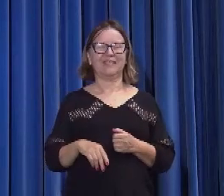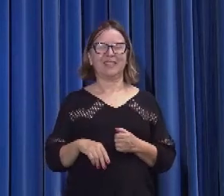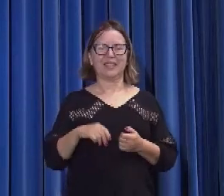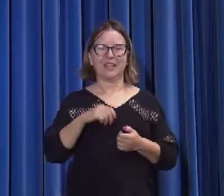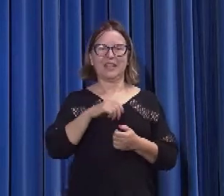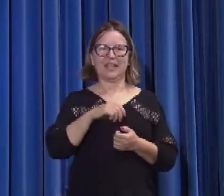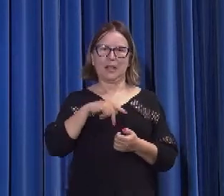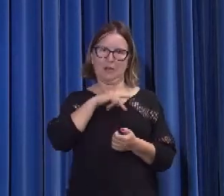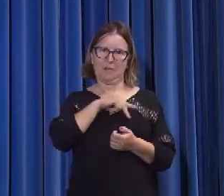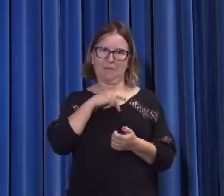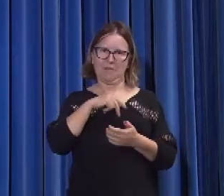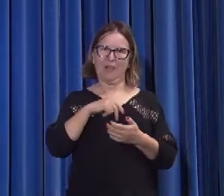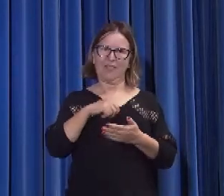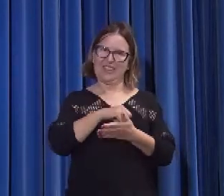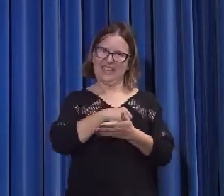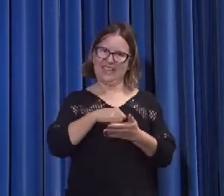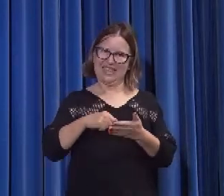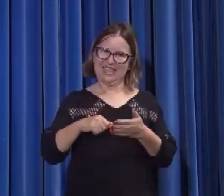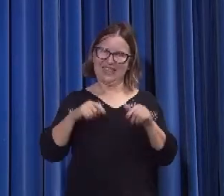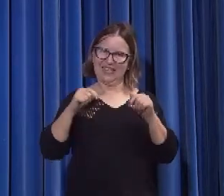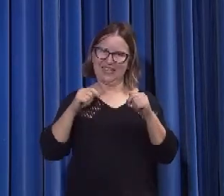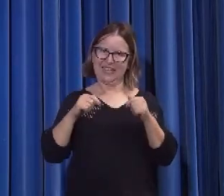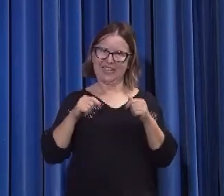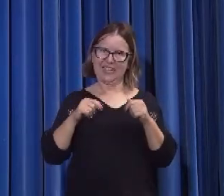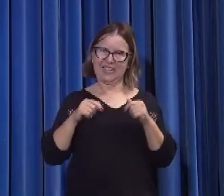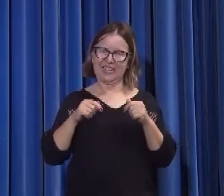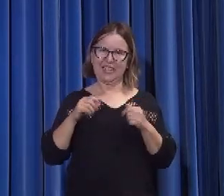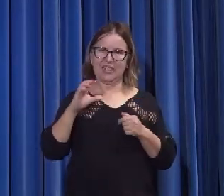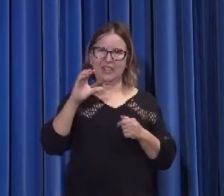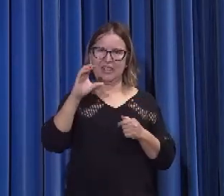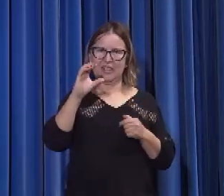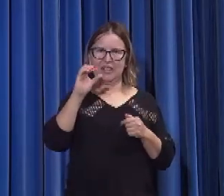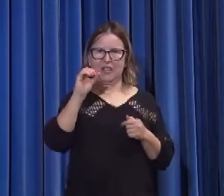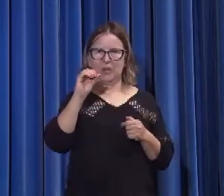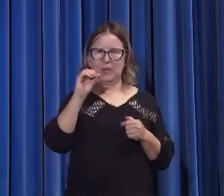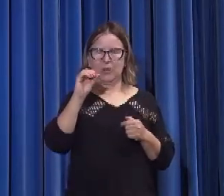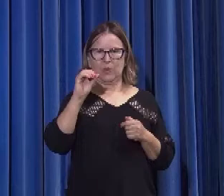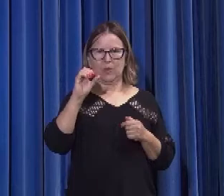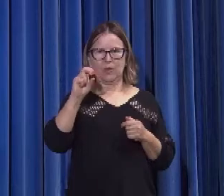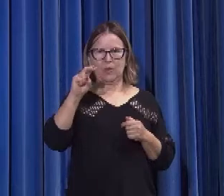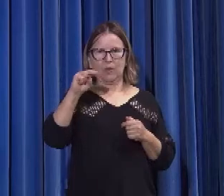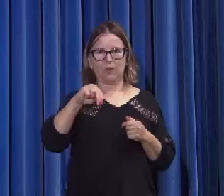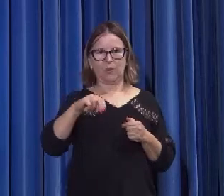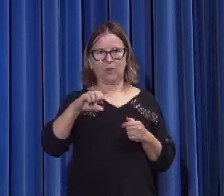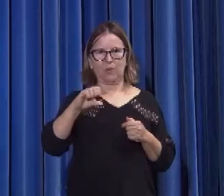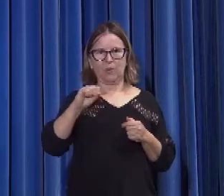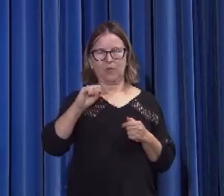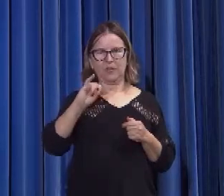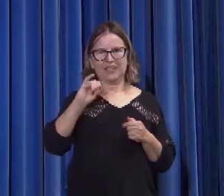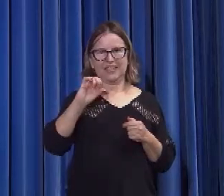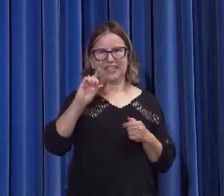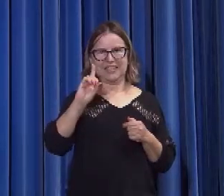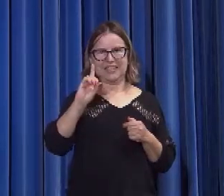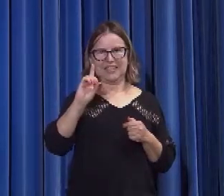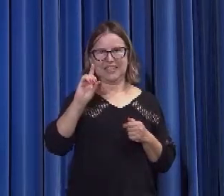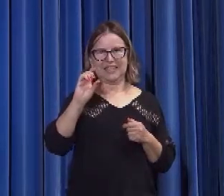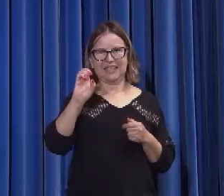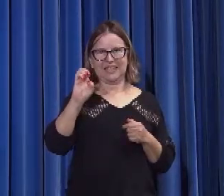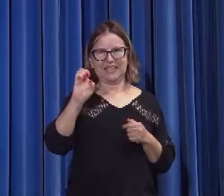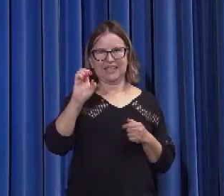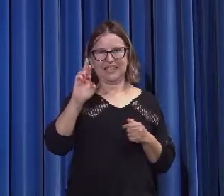Paulo usa aqui, considero, Paulo está dizendo, eu considero tudo como perda para ganhar